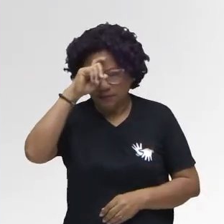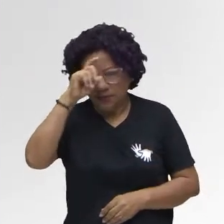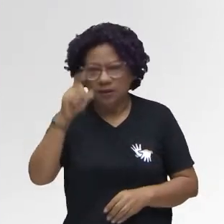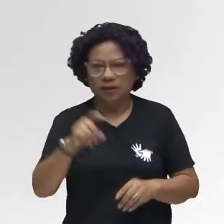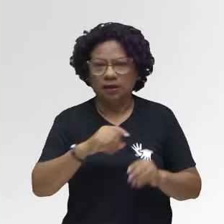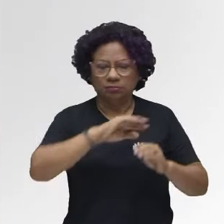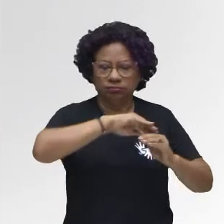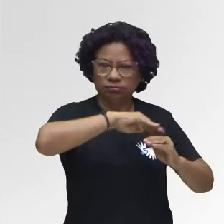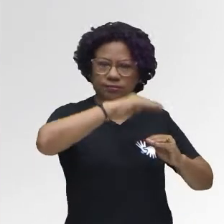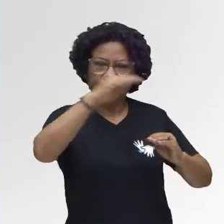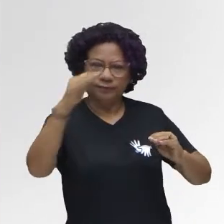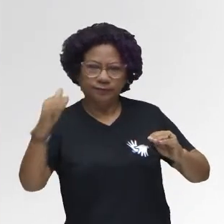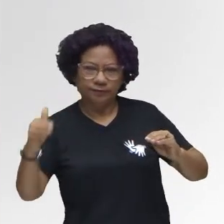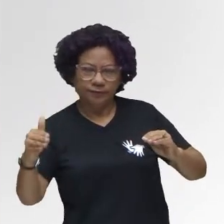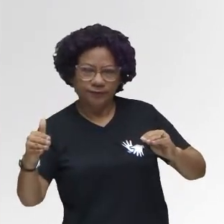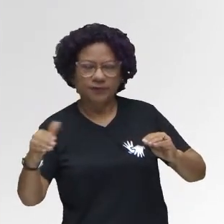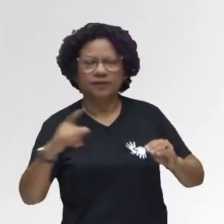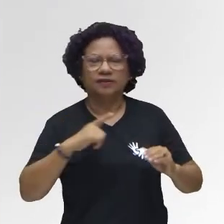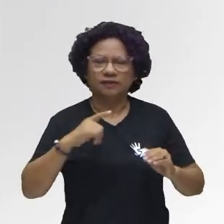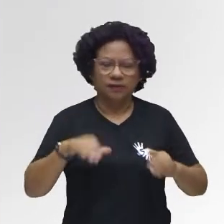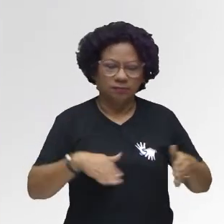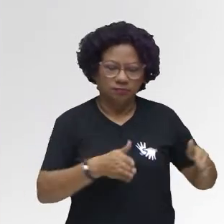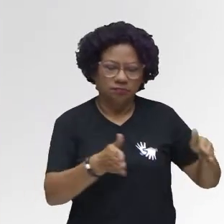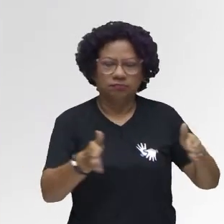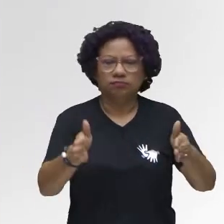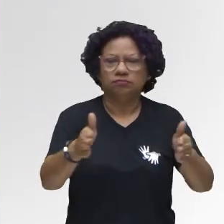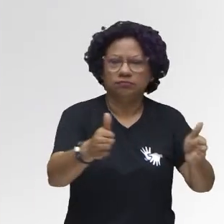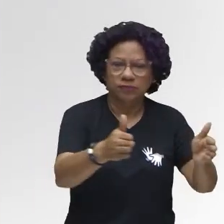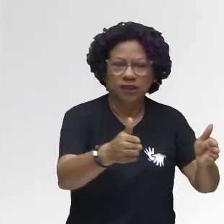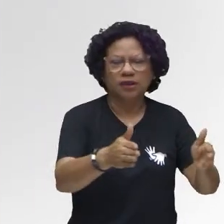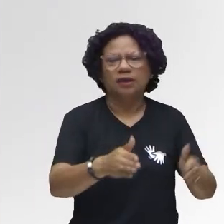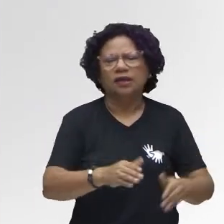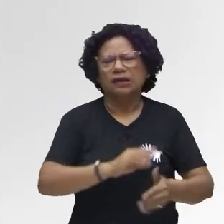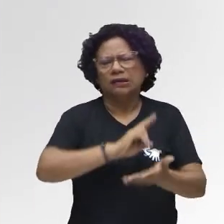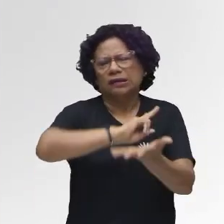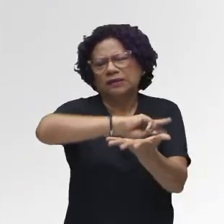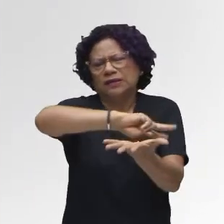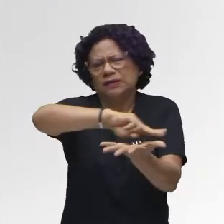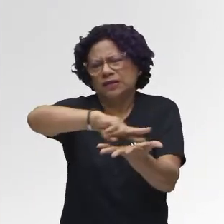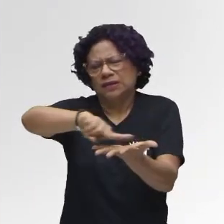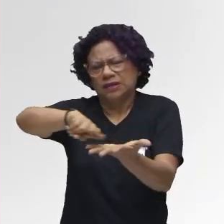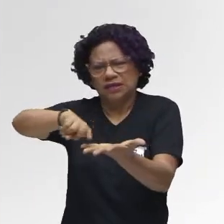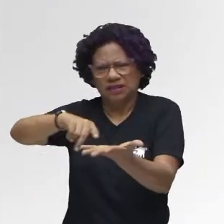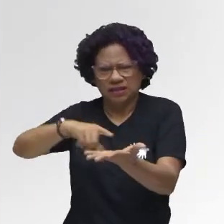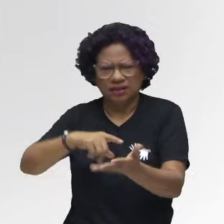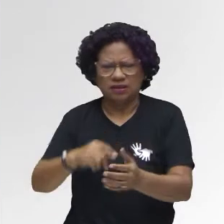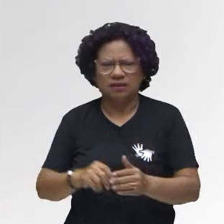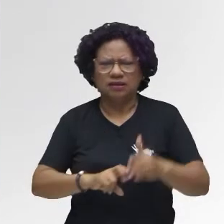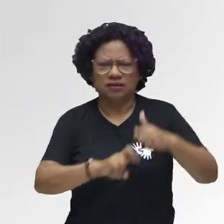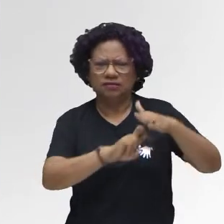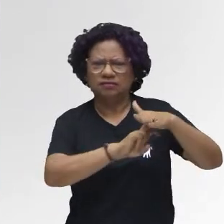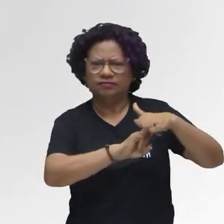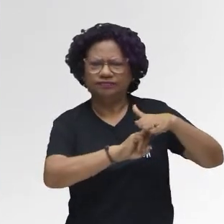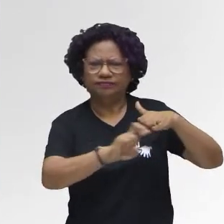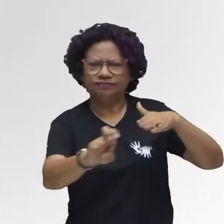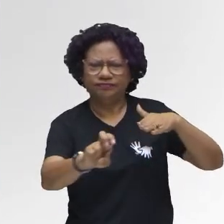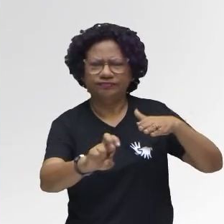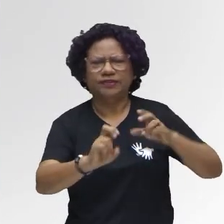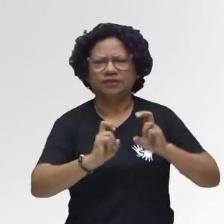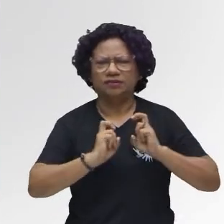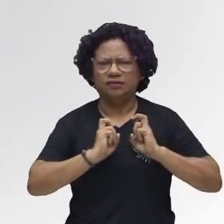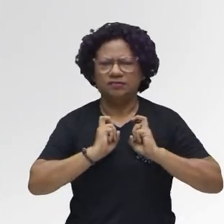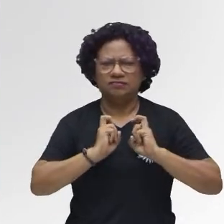pontes, túneis, rodovias, ferrovias, portos, aeroportos e hidrelétricas, construção